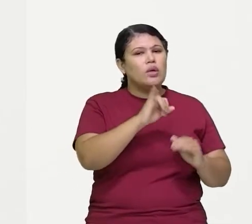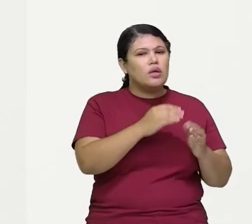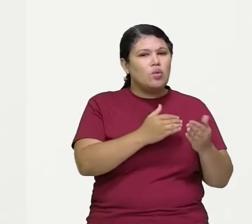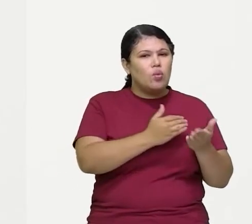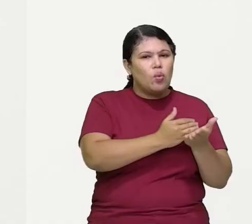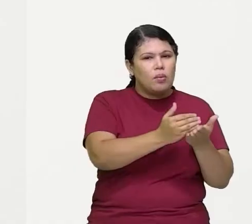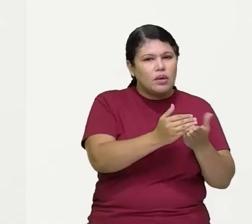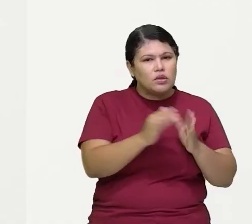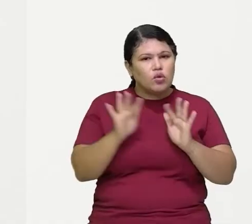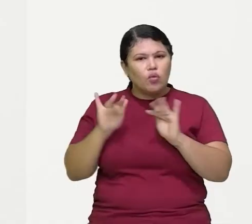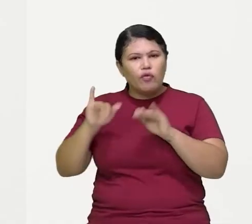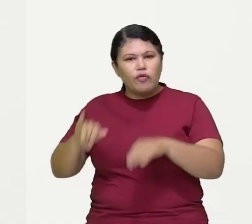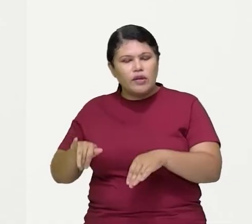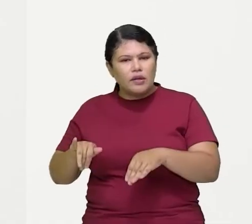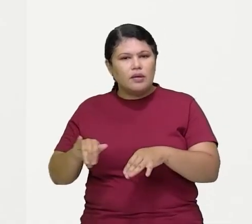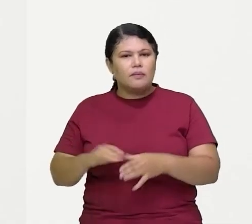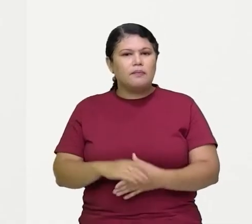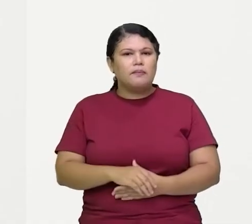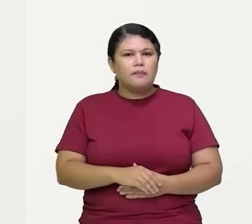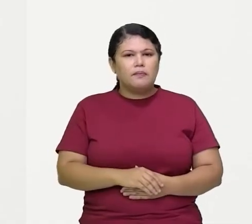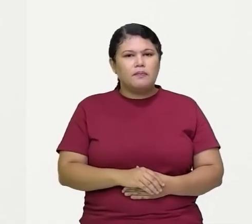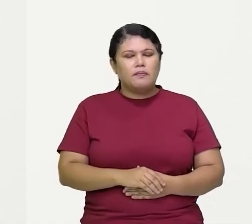citação, vamos lá.